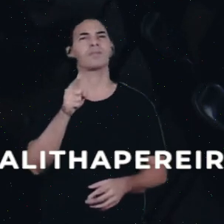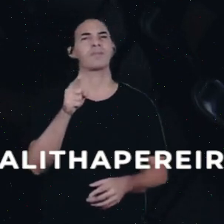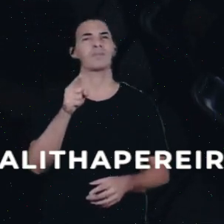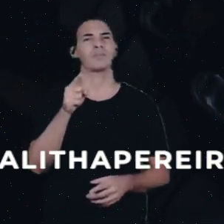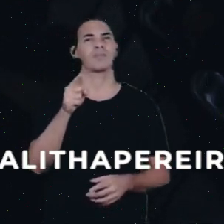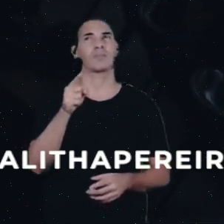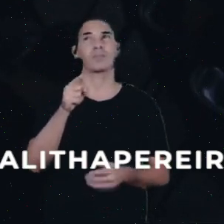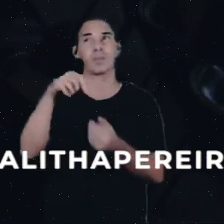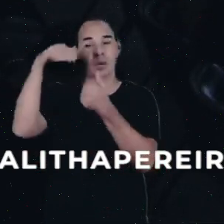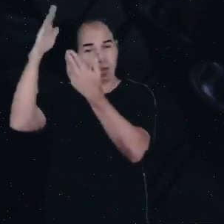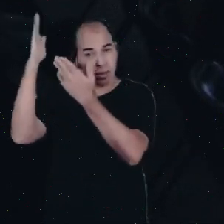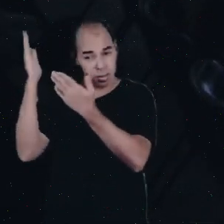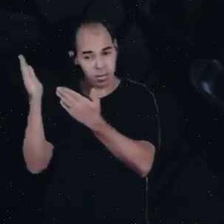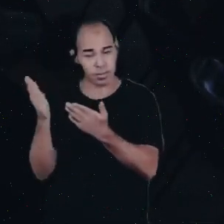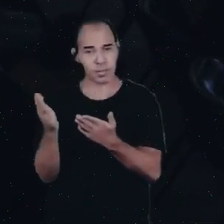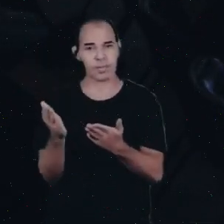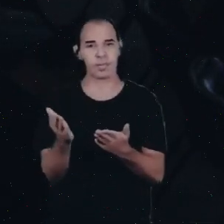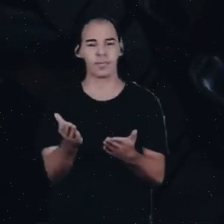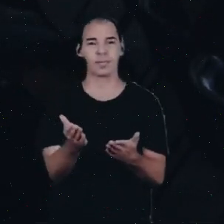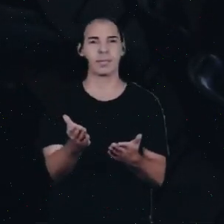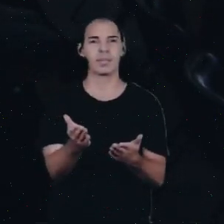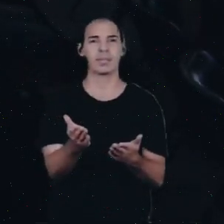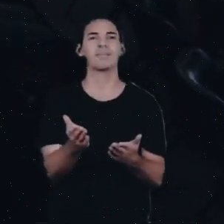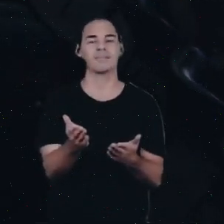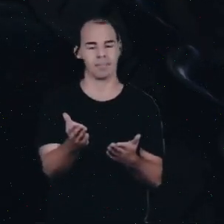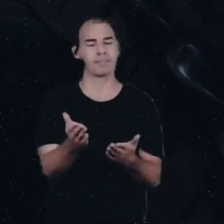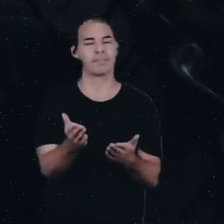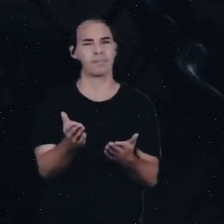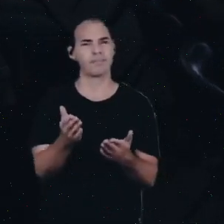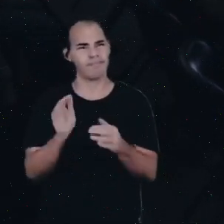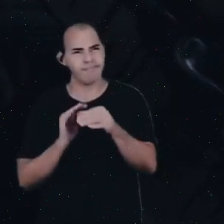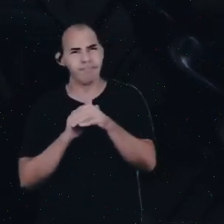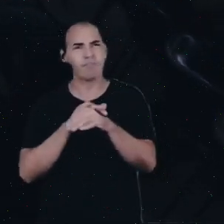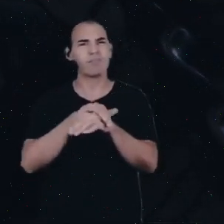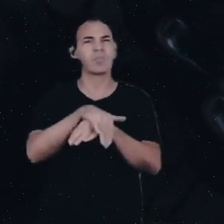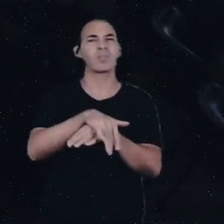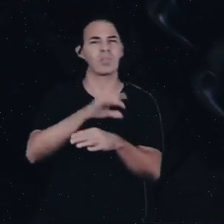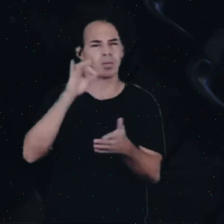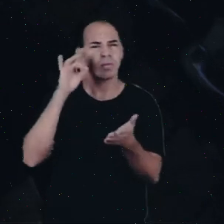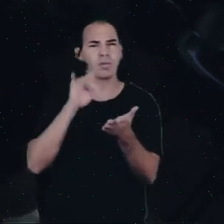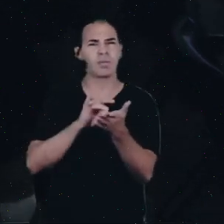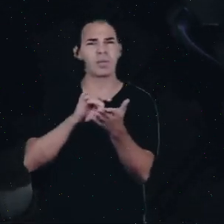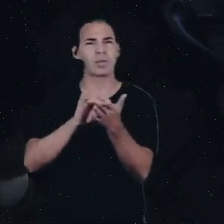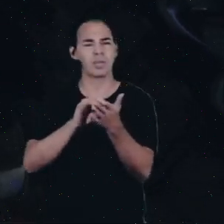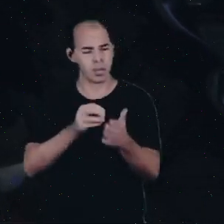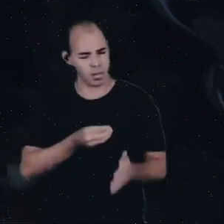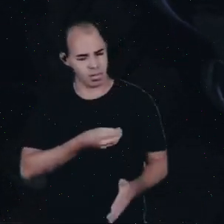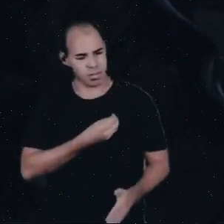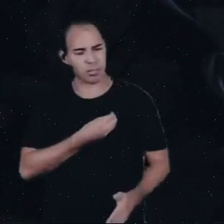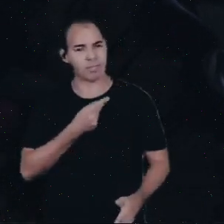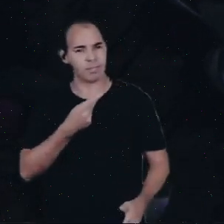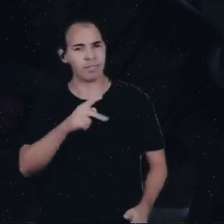receba nessa noite essa verdade sobre a sua vida.